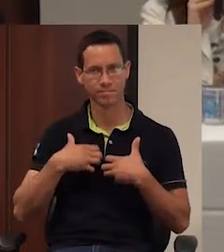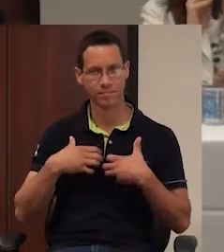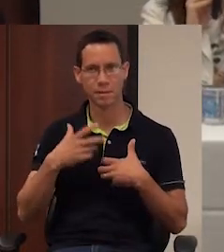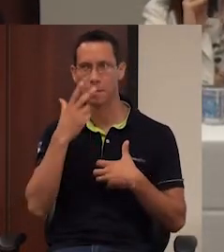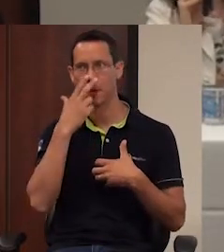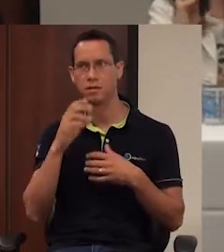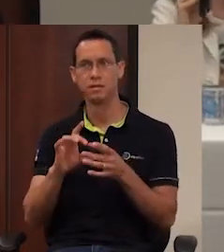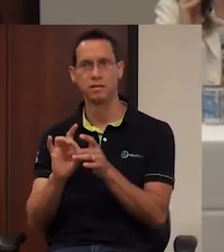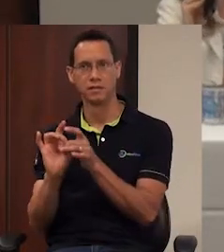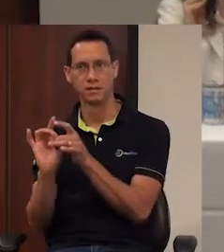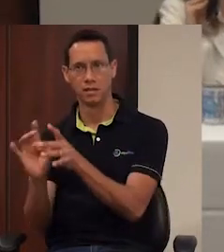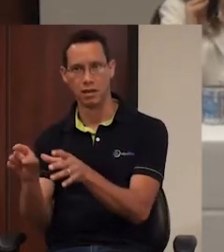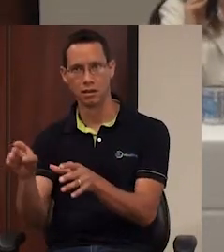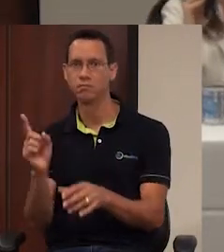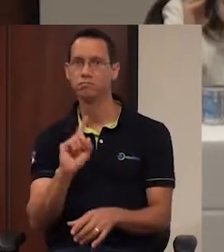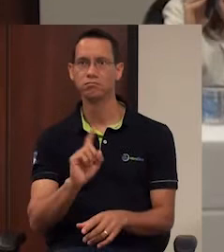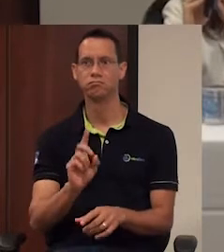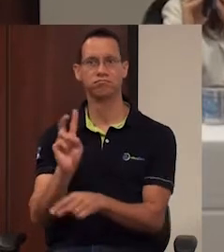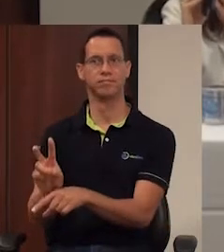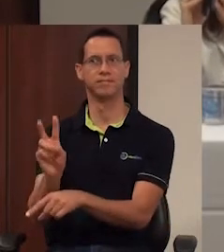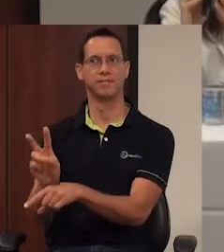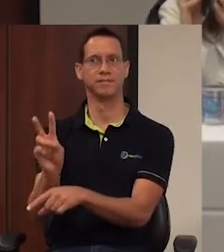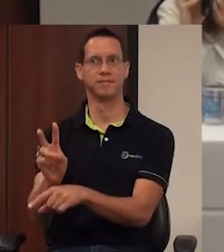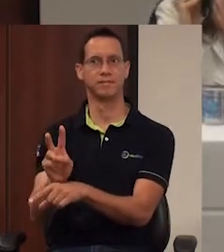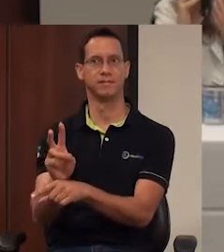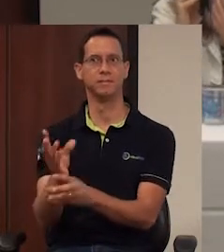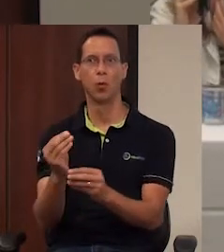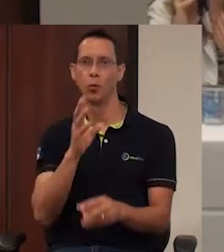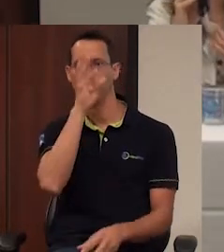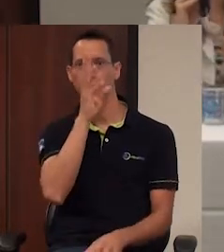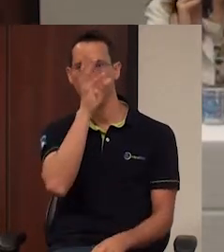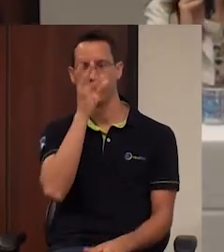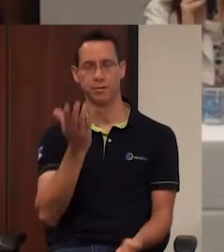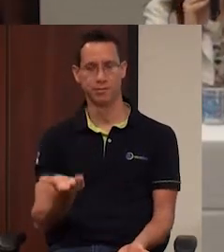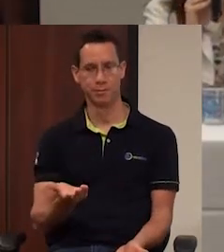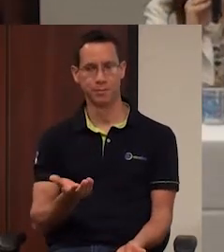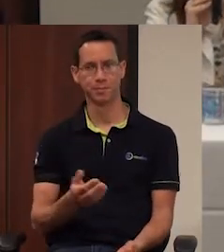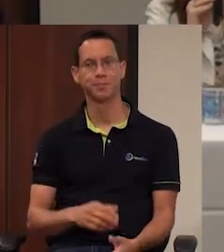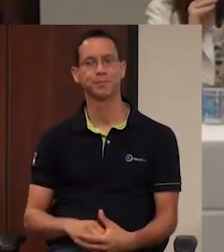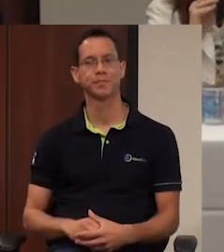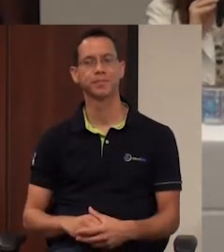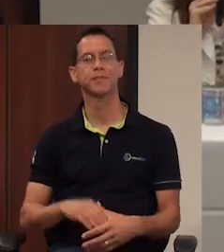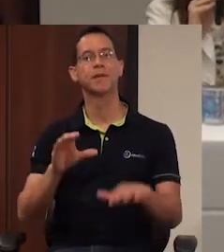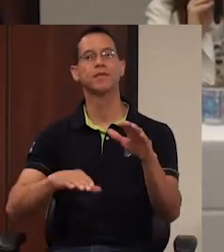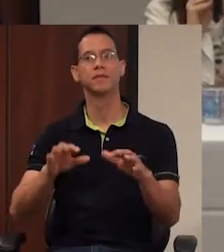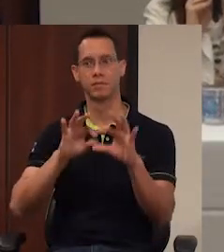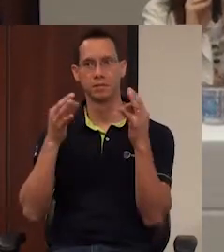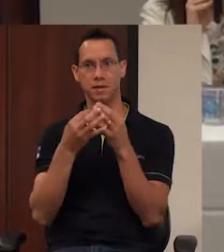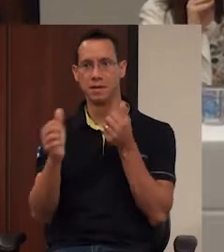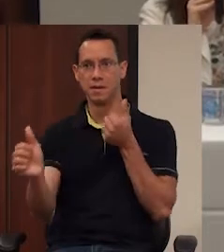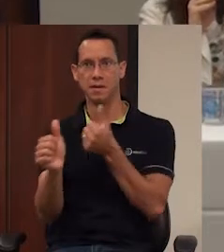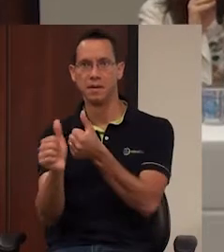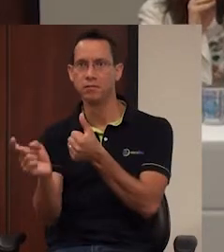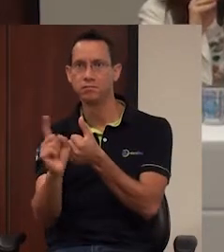liberdade necessária, acaba super protegendo. Em algumas situações, quando não é família tão próxima, né, é alguém